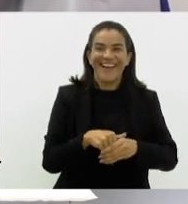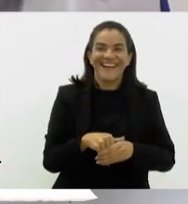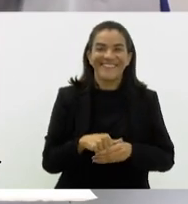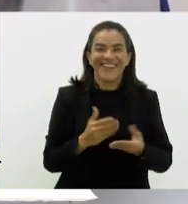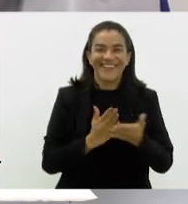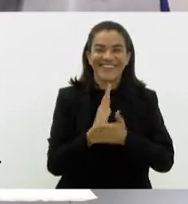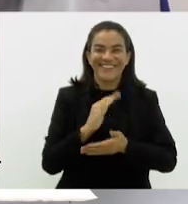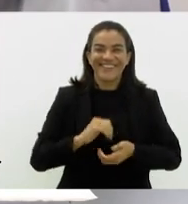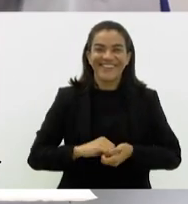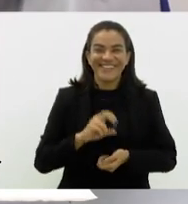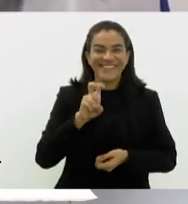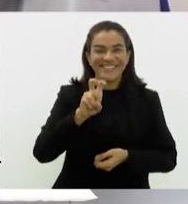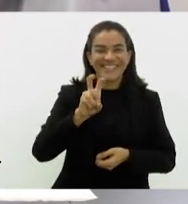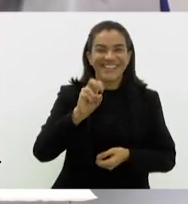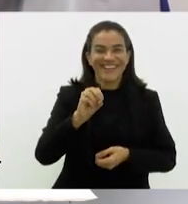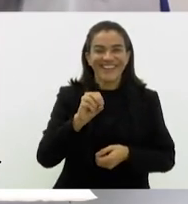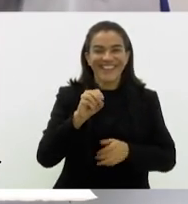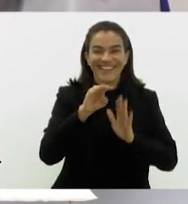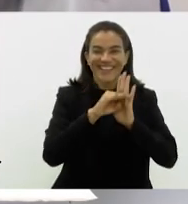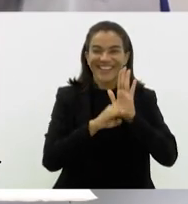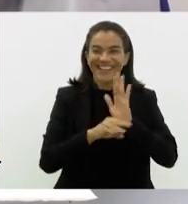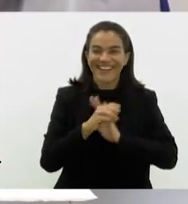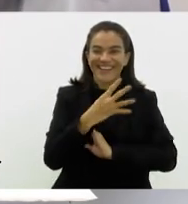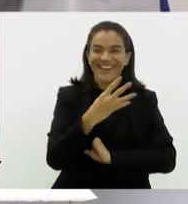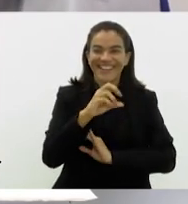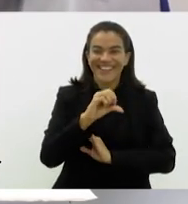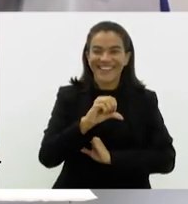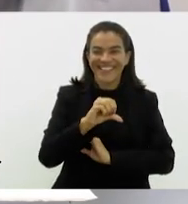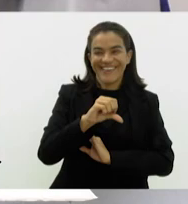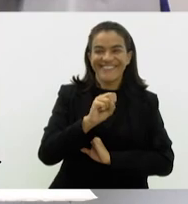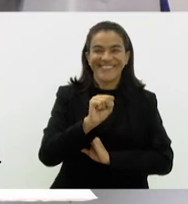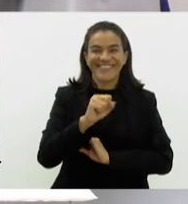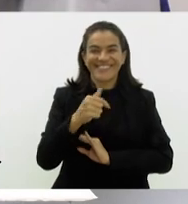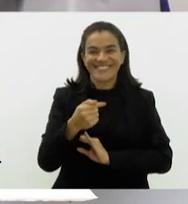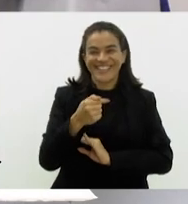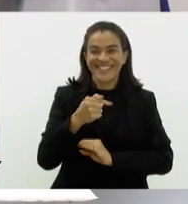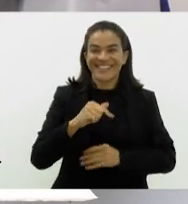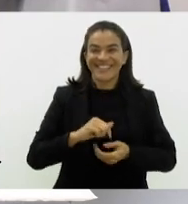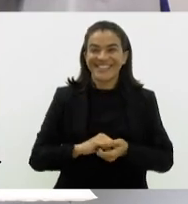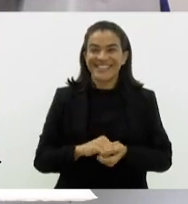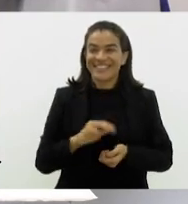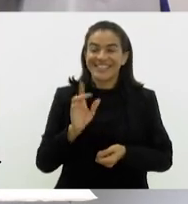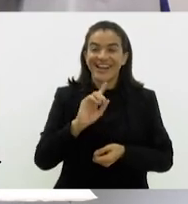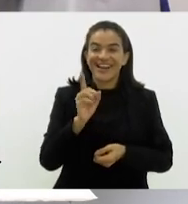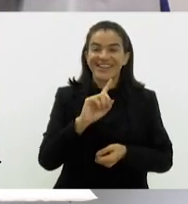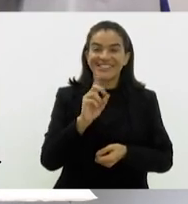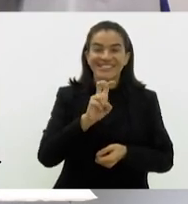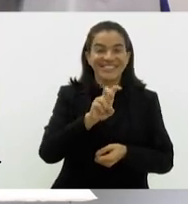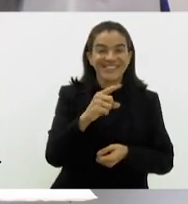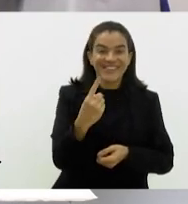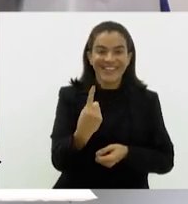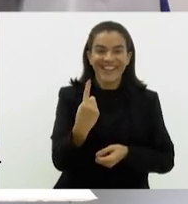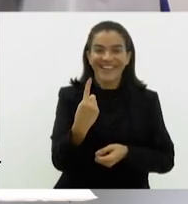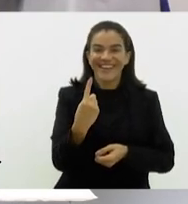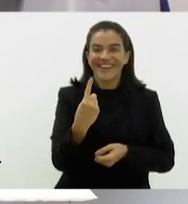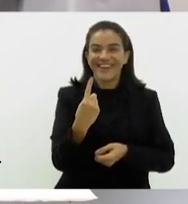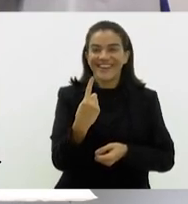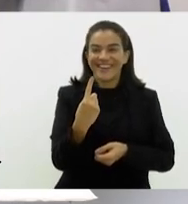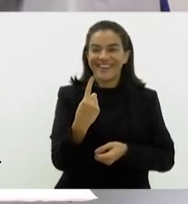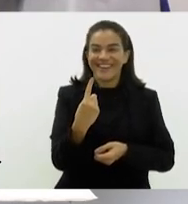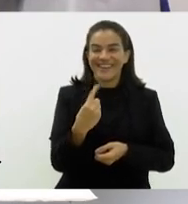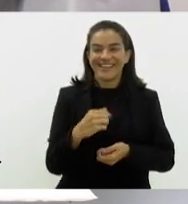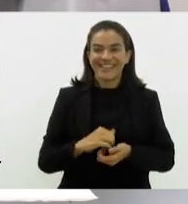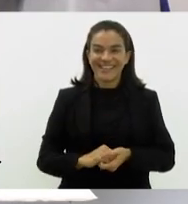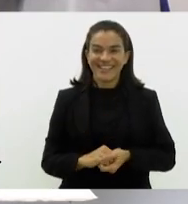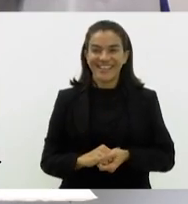estão, aprovados. 50 da pauta, projeto de lei 4987 de 21. Não, 51 Não, desculpa, 51. Chamamos